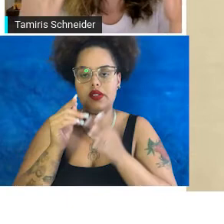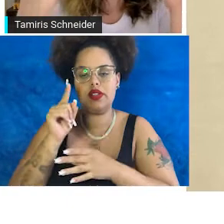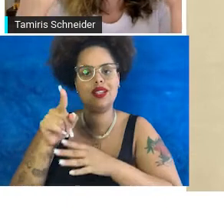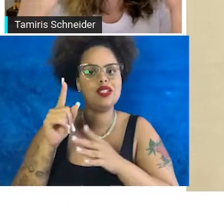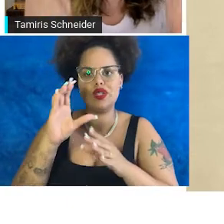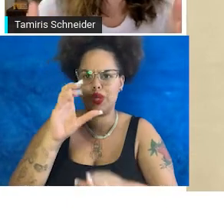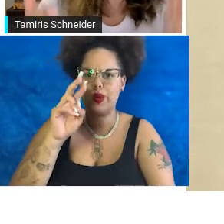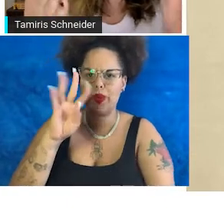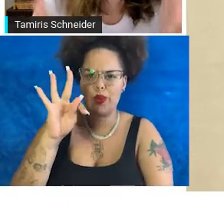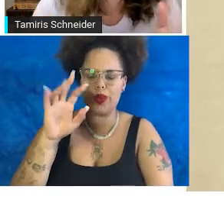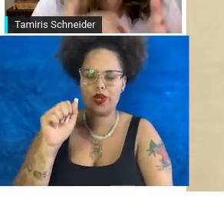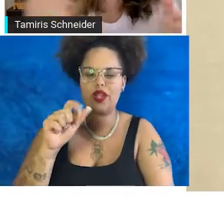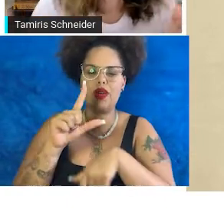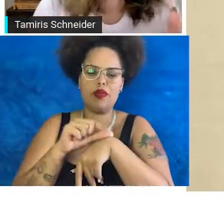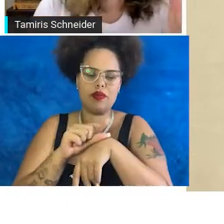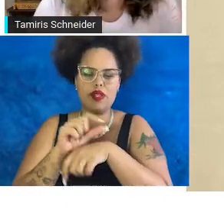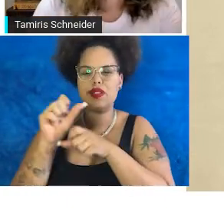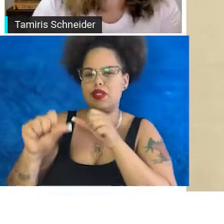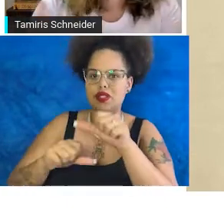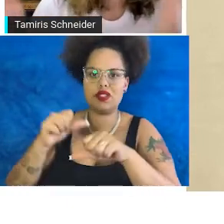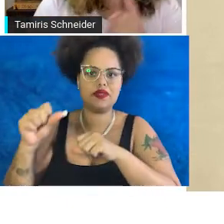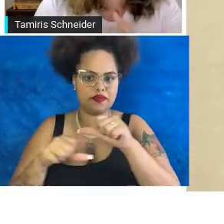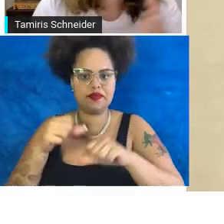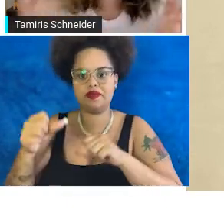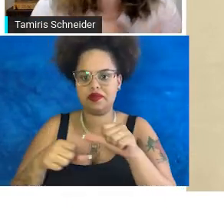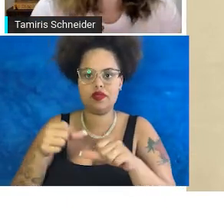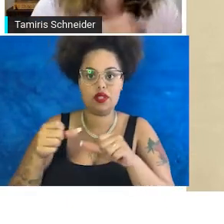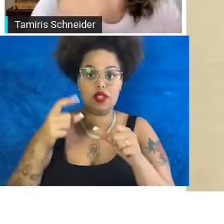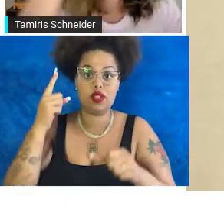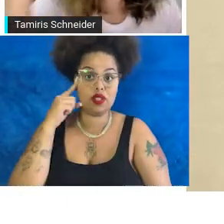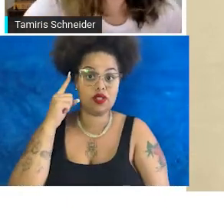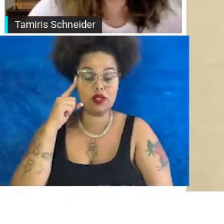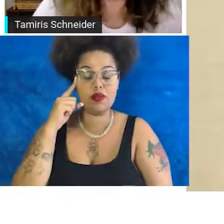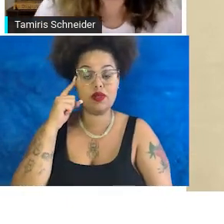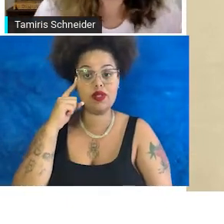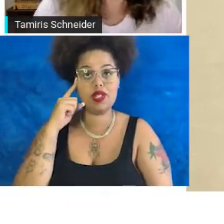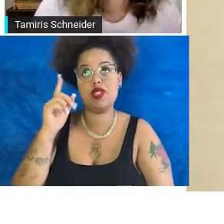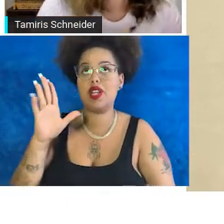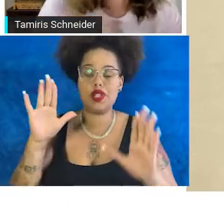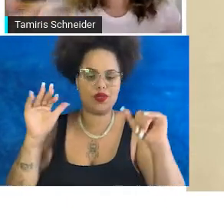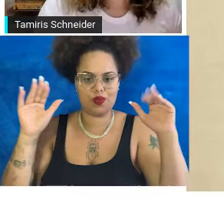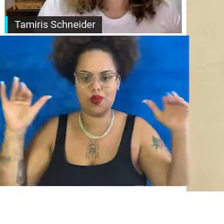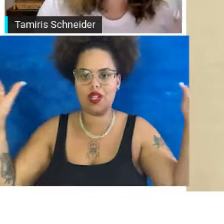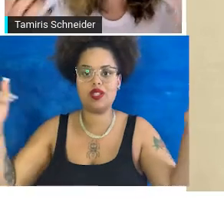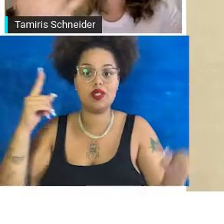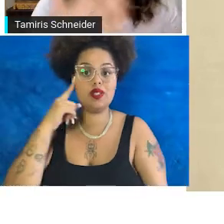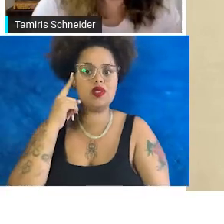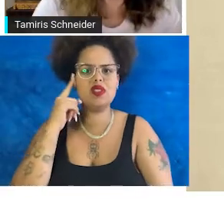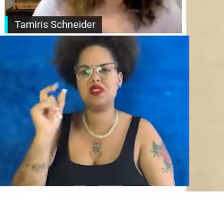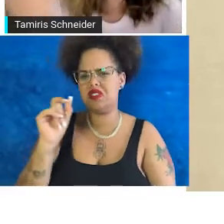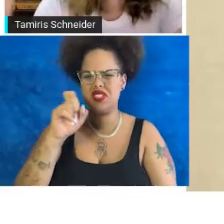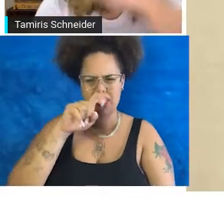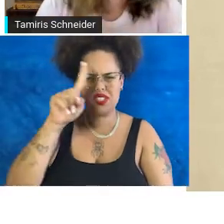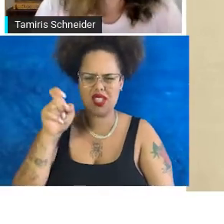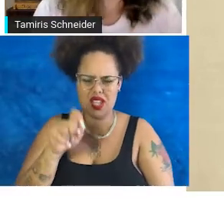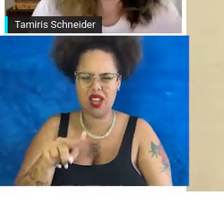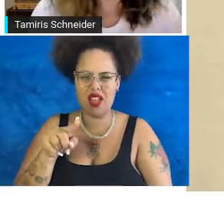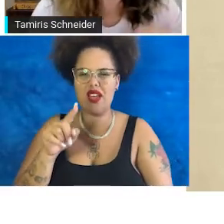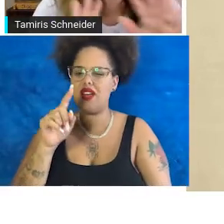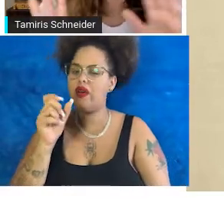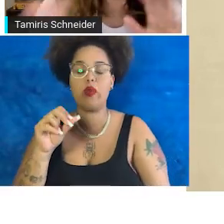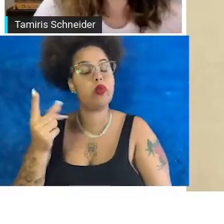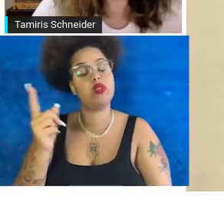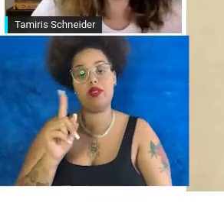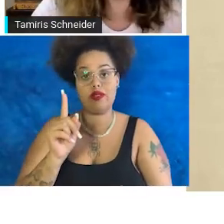nesse curta por esse momento de transição dela, desses pensamentos avoados, esses pensamentos de será que é isso, será que não